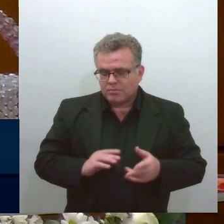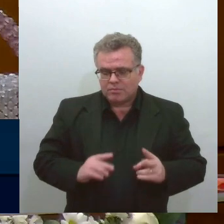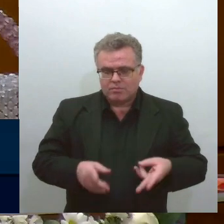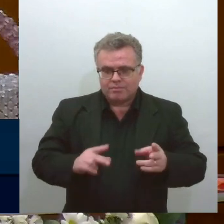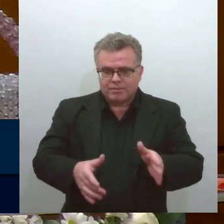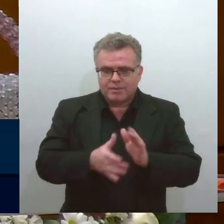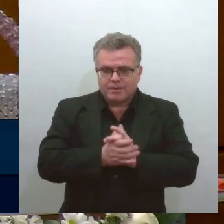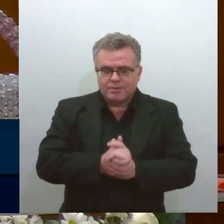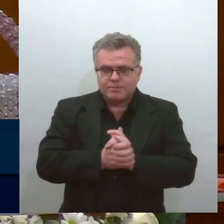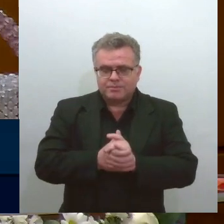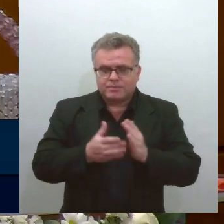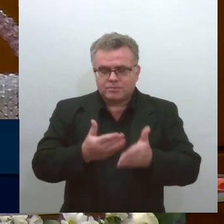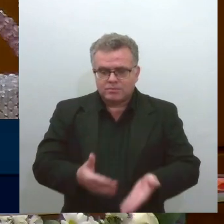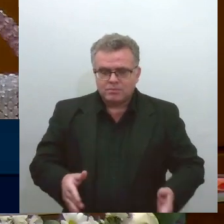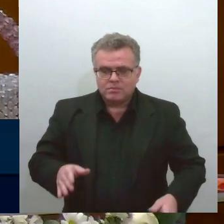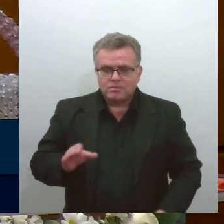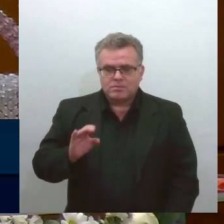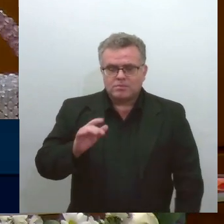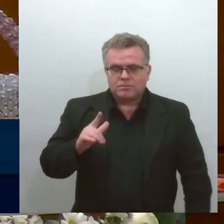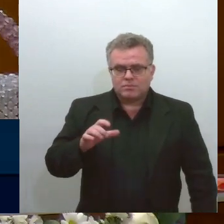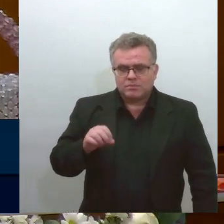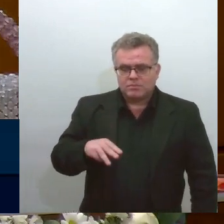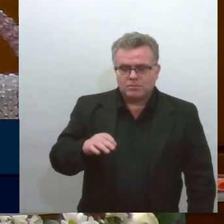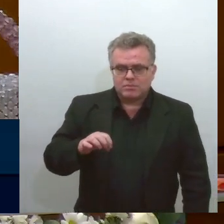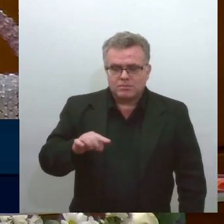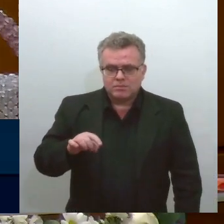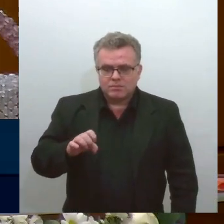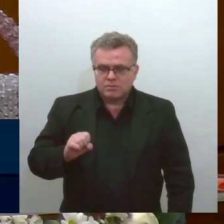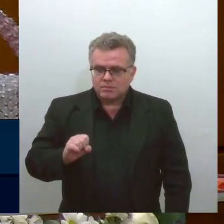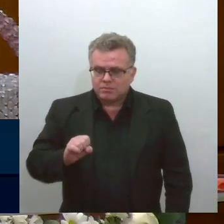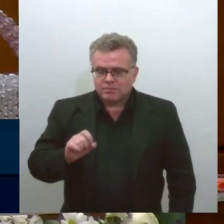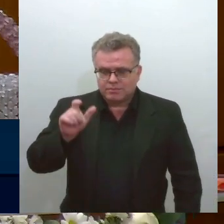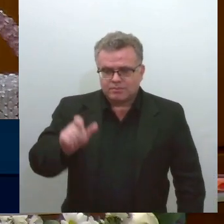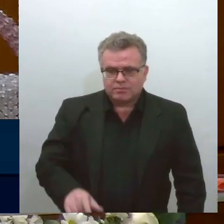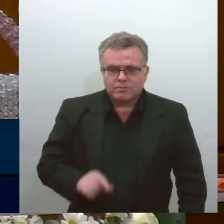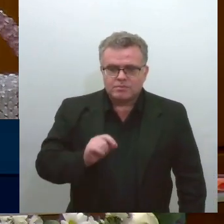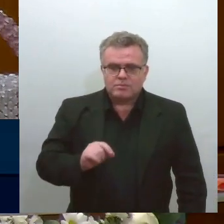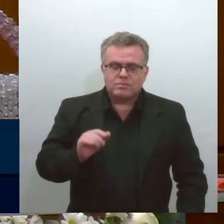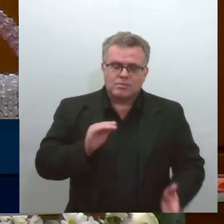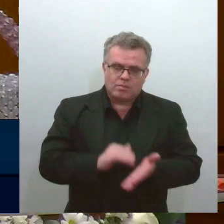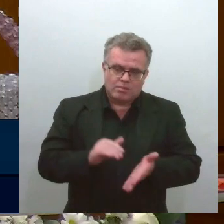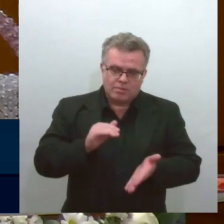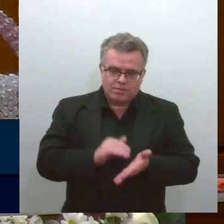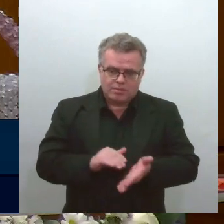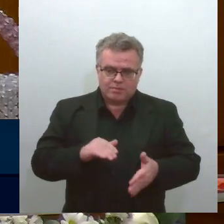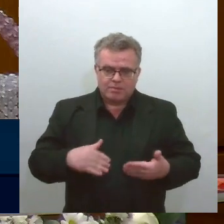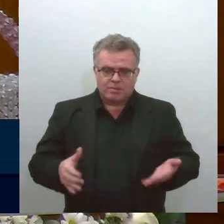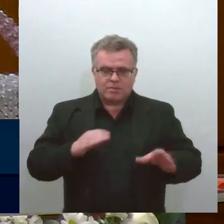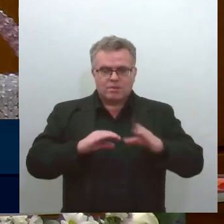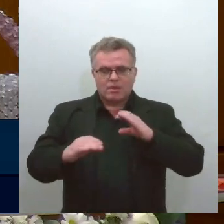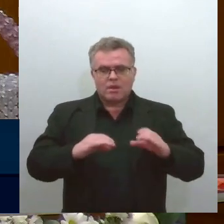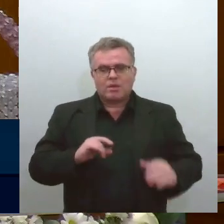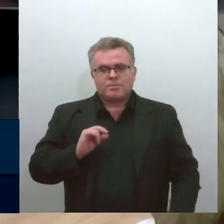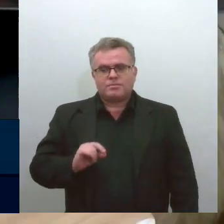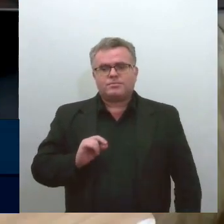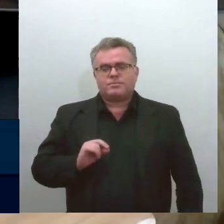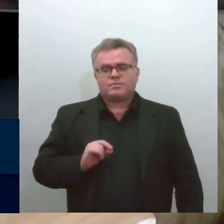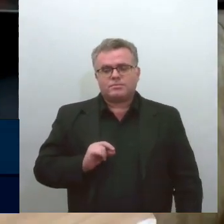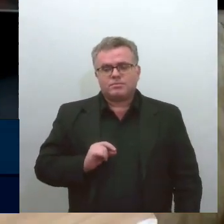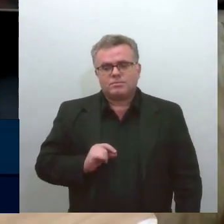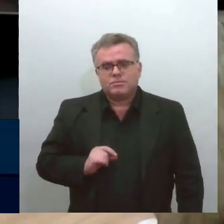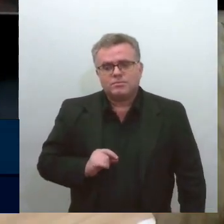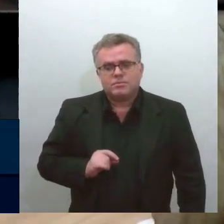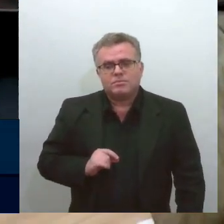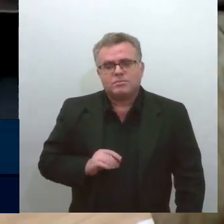do Nascimento, né, que é o secretário do Estado de Comunicação. Eu já disse aqui que você é o que salva,